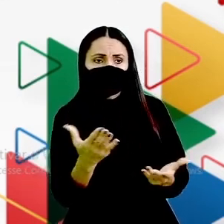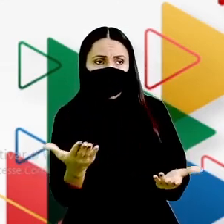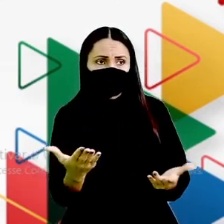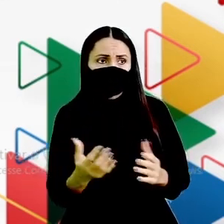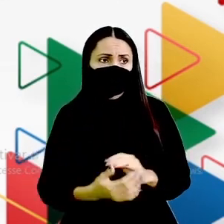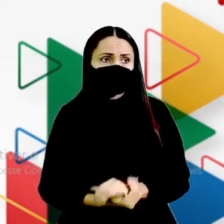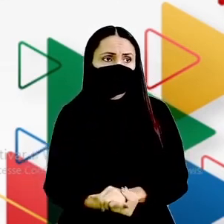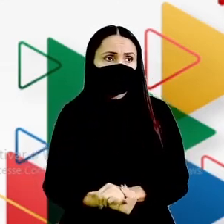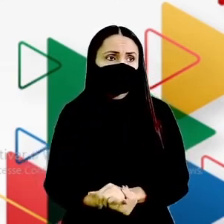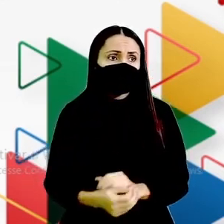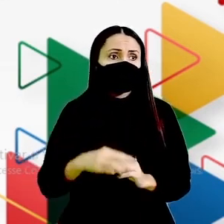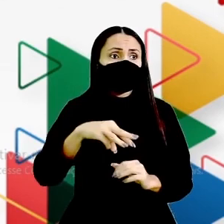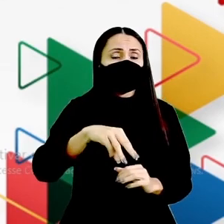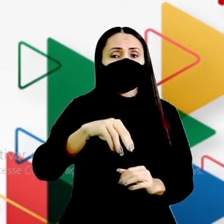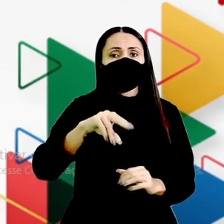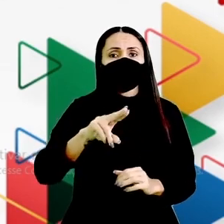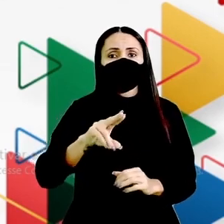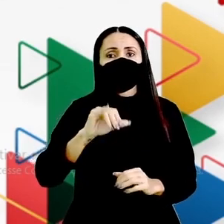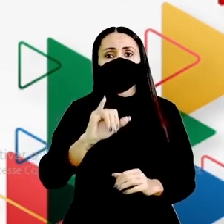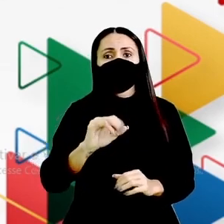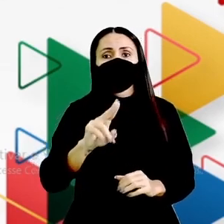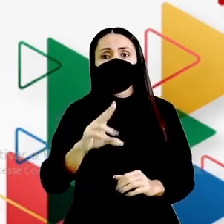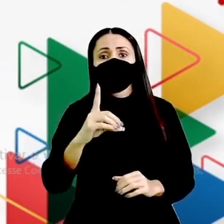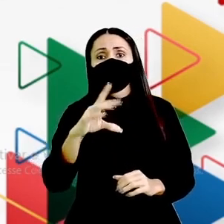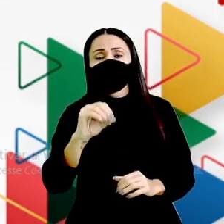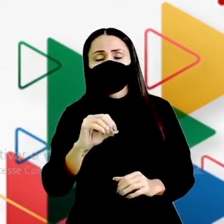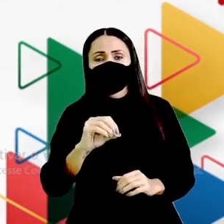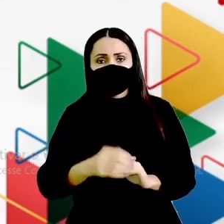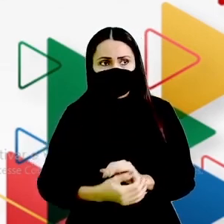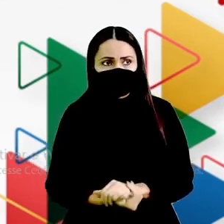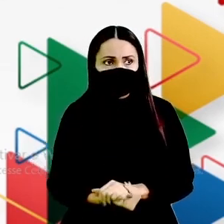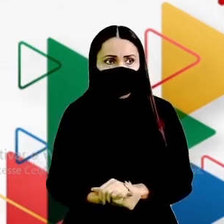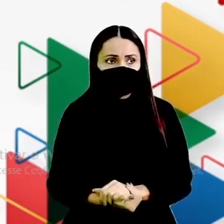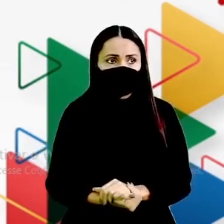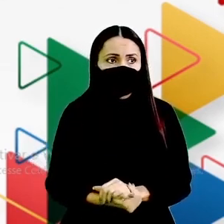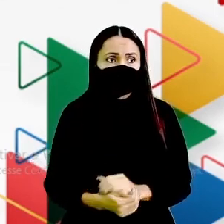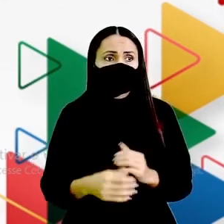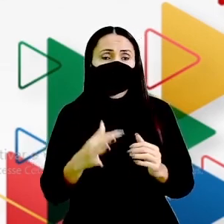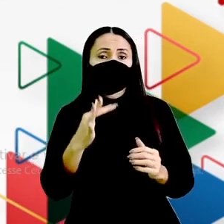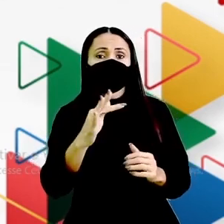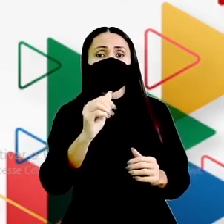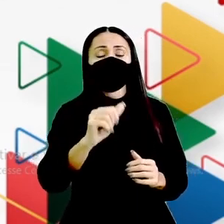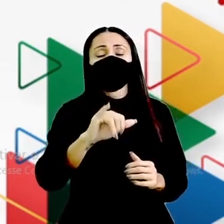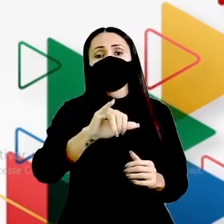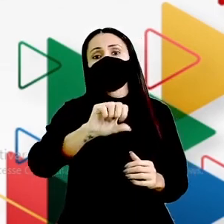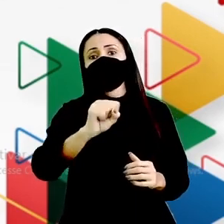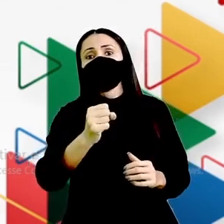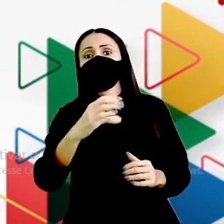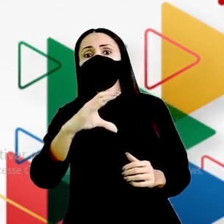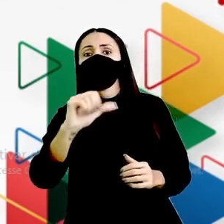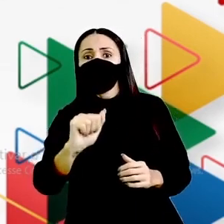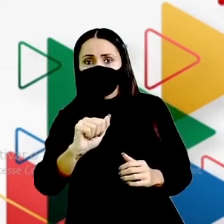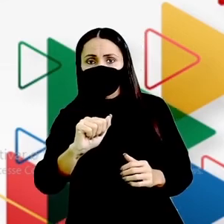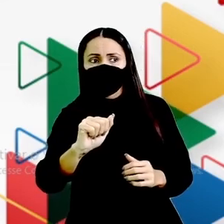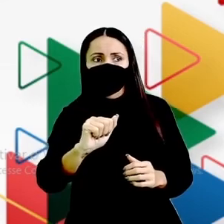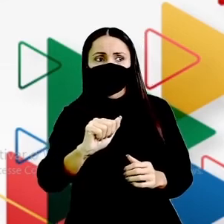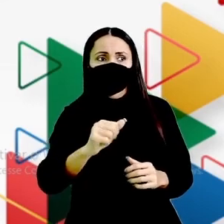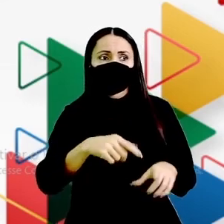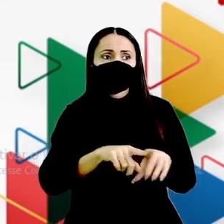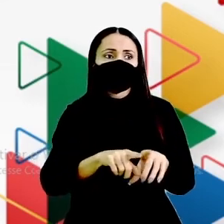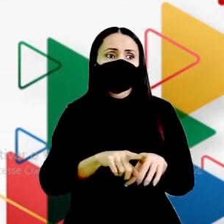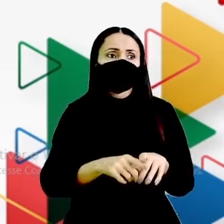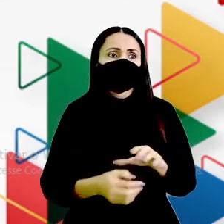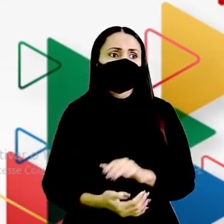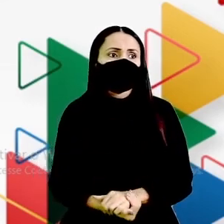miúdo. Olha a palavra faísca. Ninguém diz faísca. Todo mundo diz faísca. E por fim,